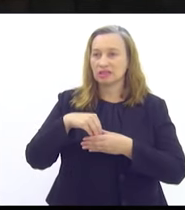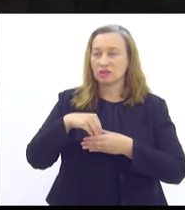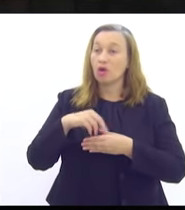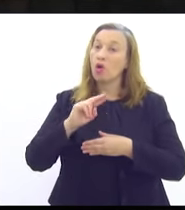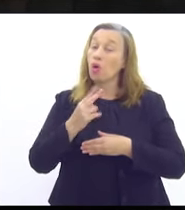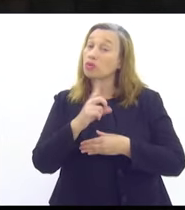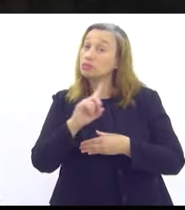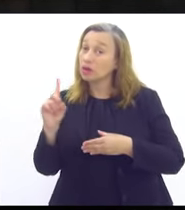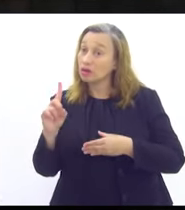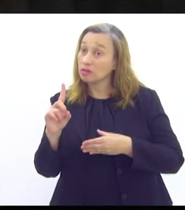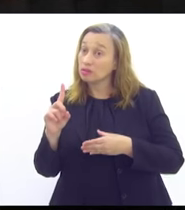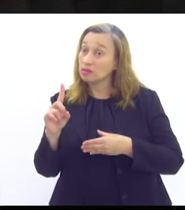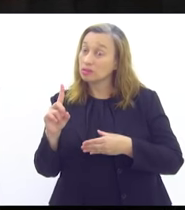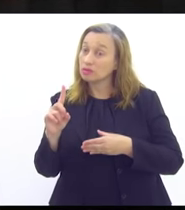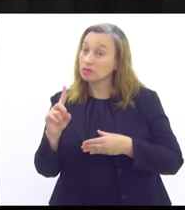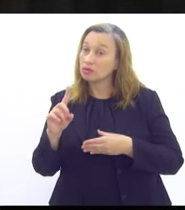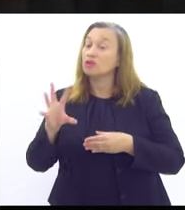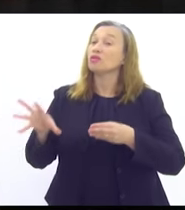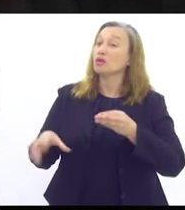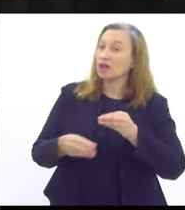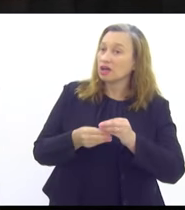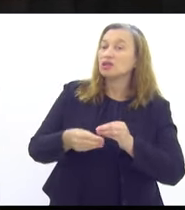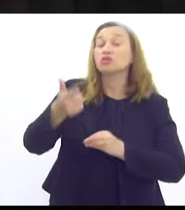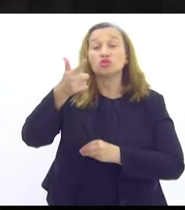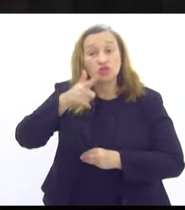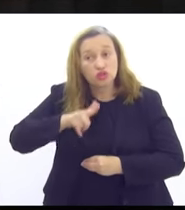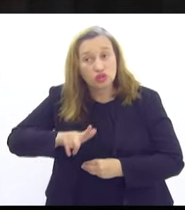não. Foi o que ele acrescentou de novo